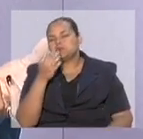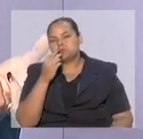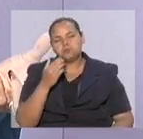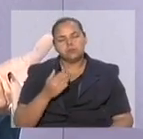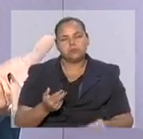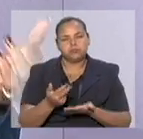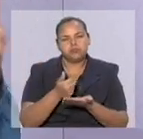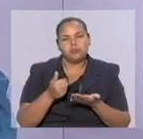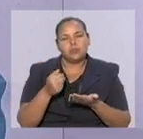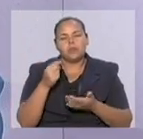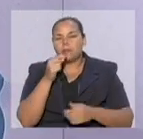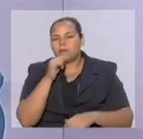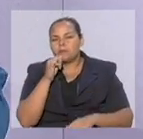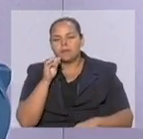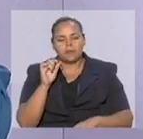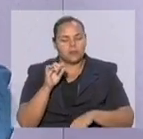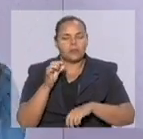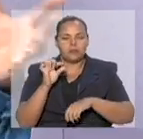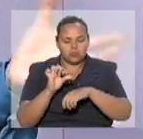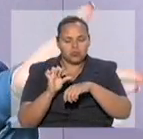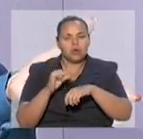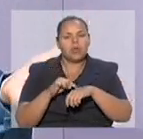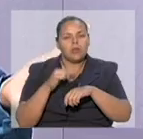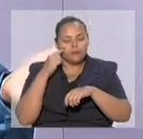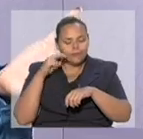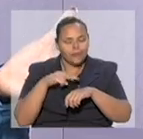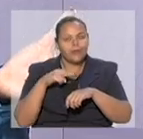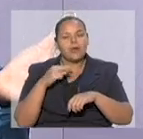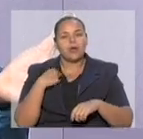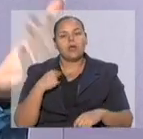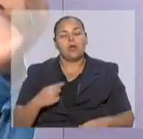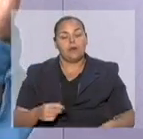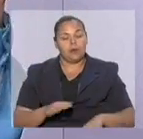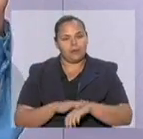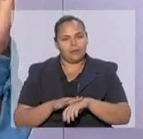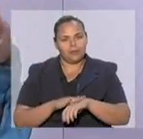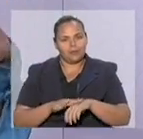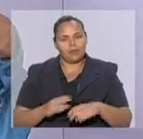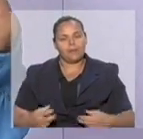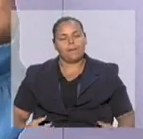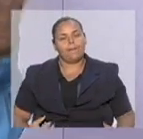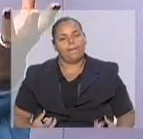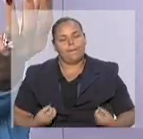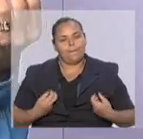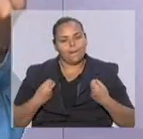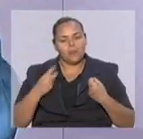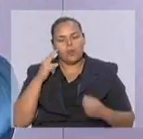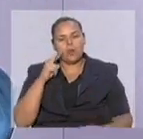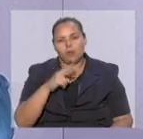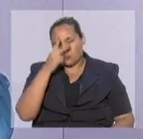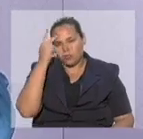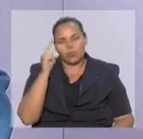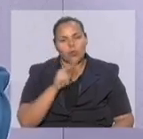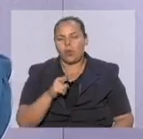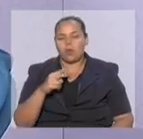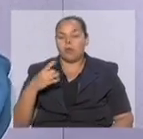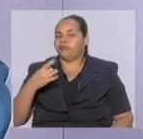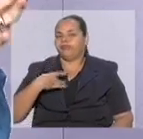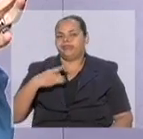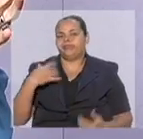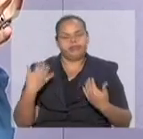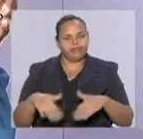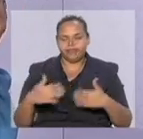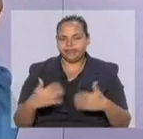que possa ser suspeito. O câncer de pele é o câncer mais comum que nós temos. Então, que todas as pessoas tenham esse olhar e não